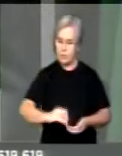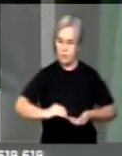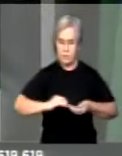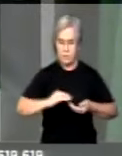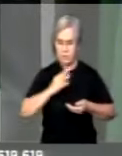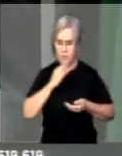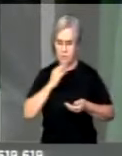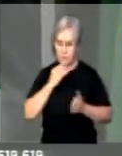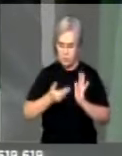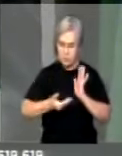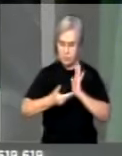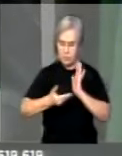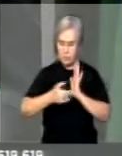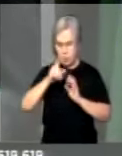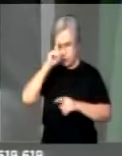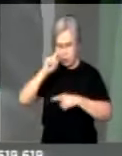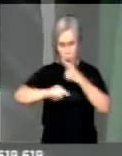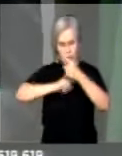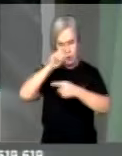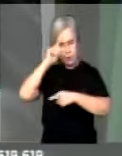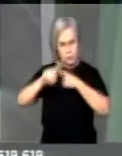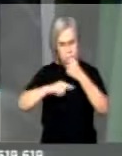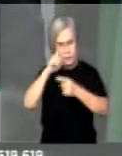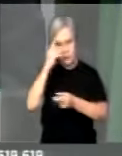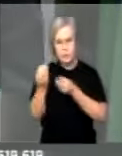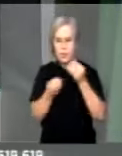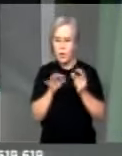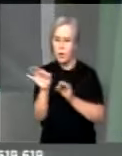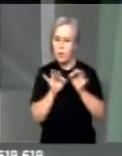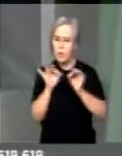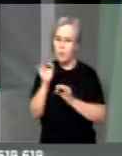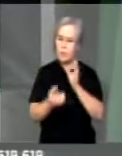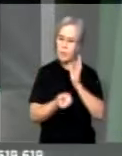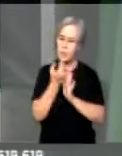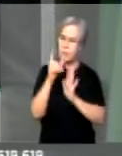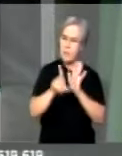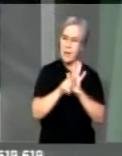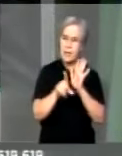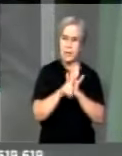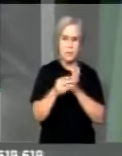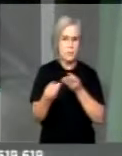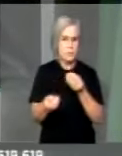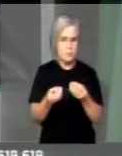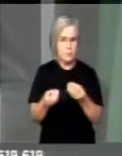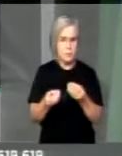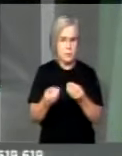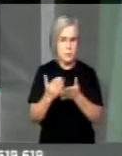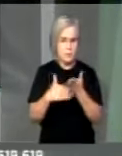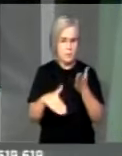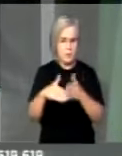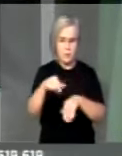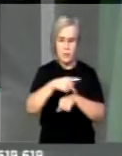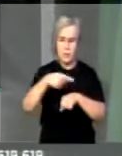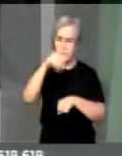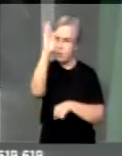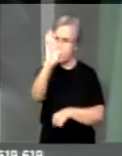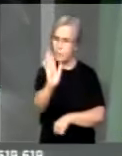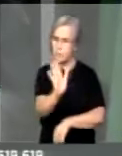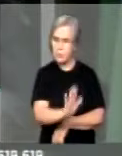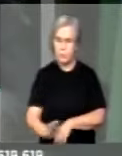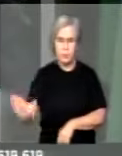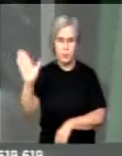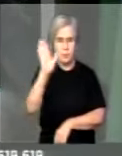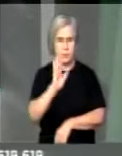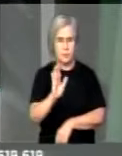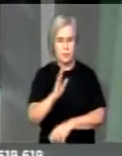Deputados, o dia a dia de como pode ser preparada uma lei, uma nova legislação, para que toda a nação, essa nação que é um